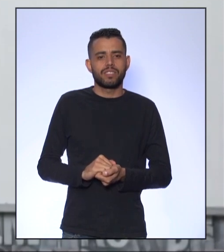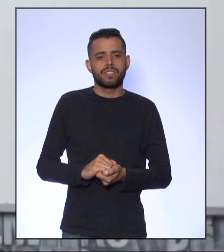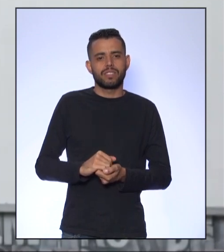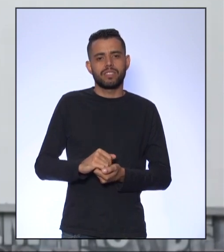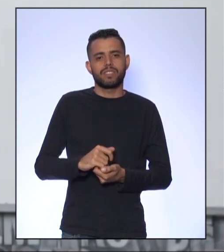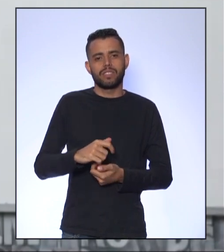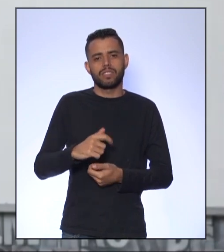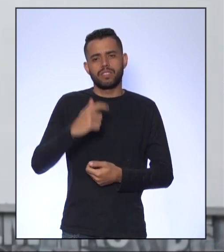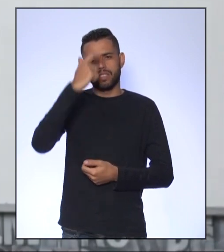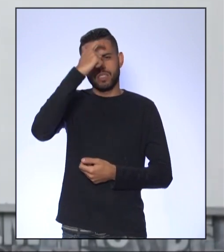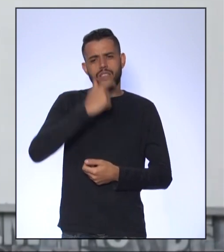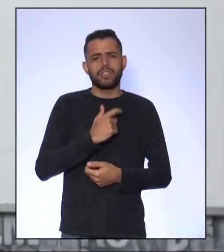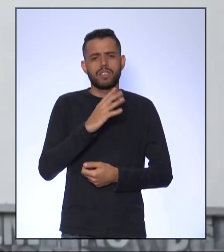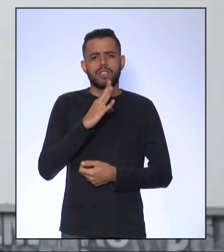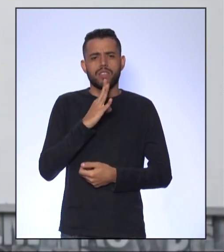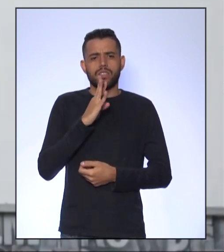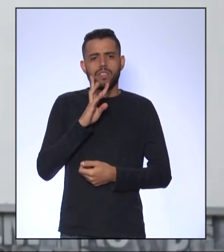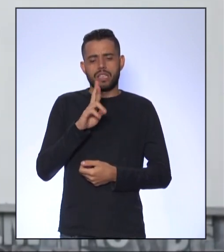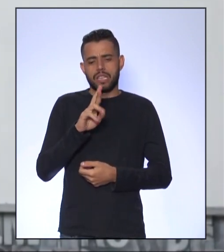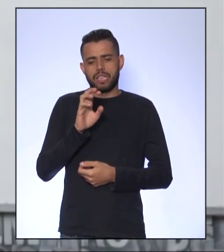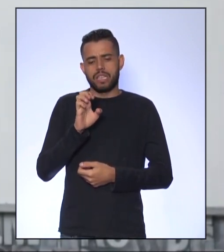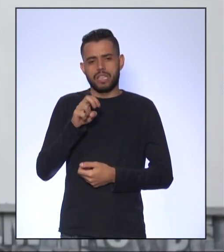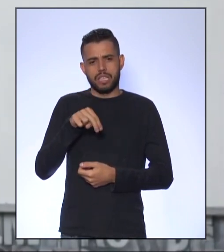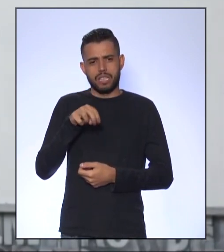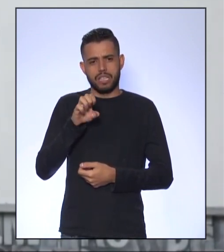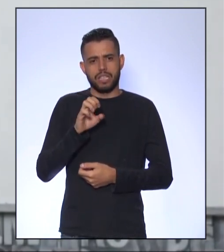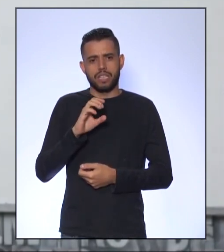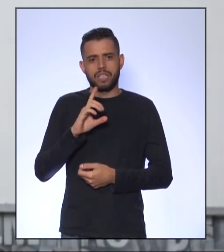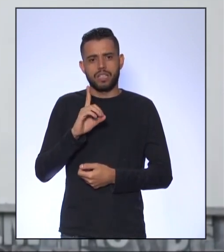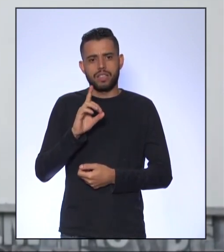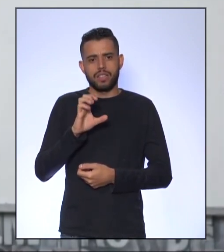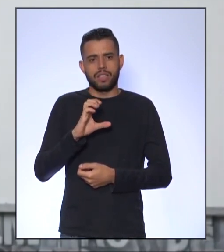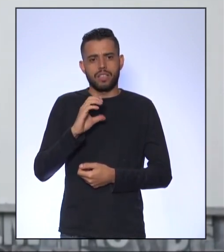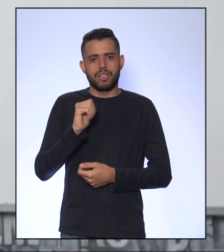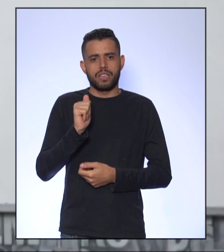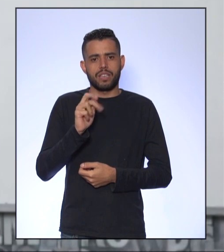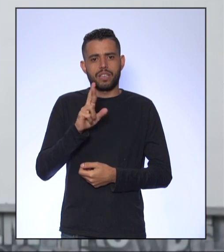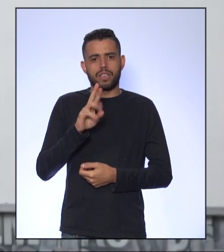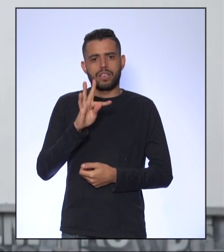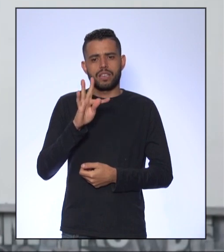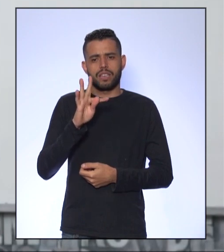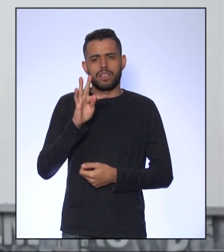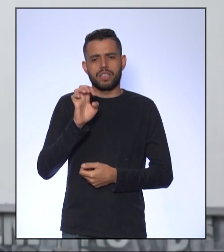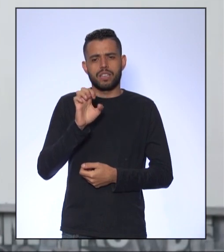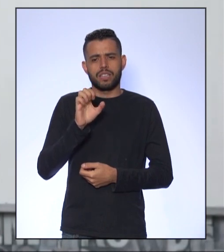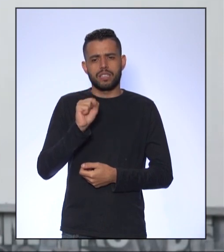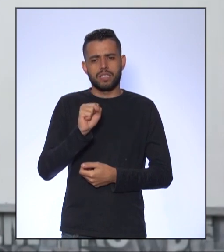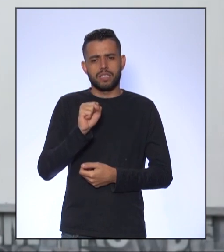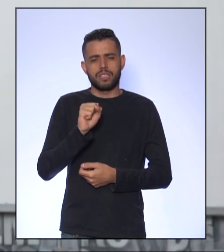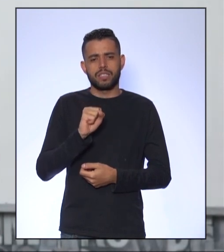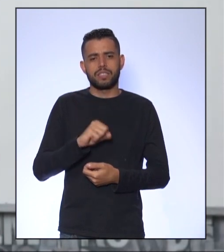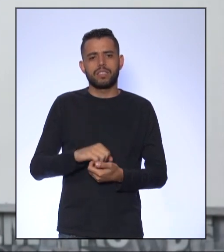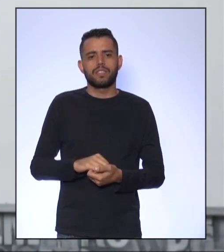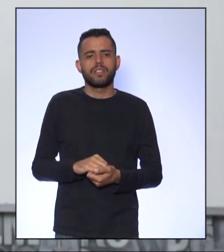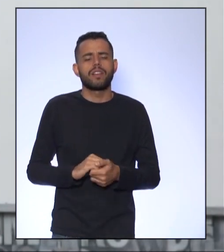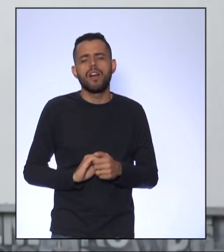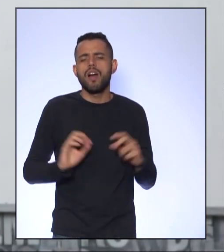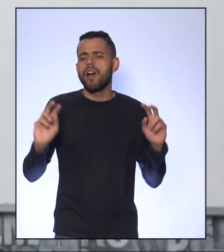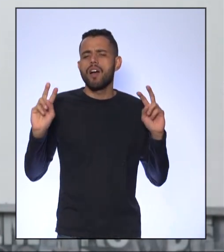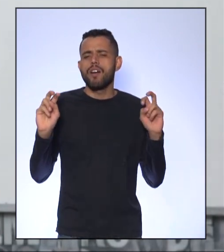René Descartes, com aquela frase épica dele do penso,